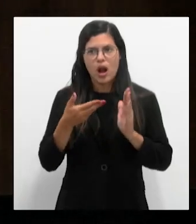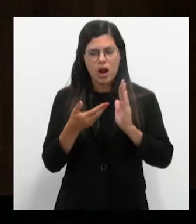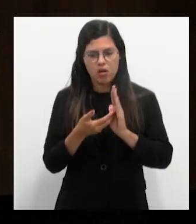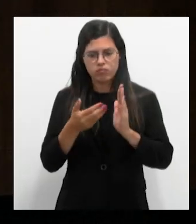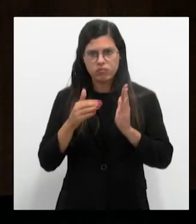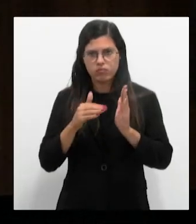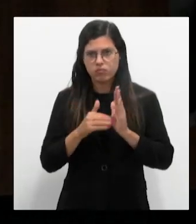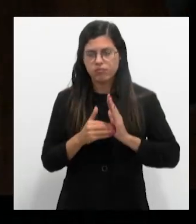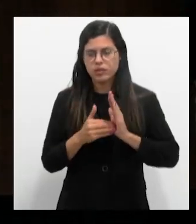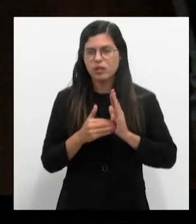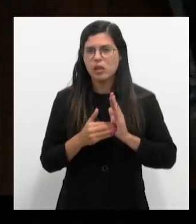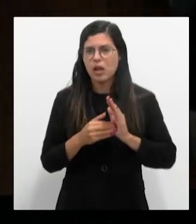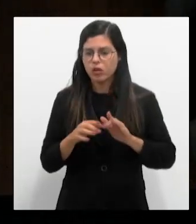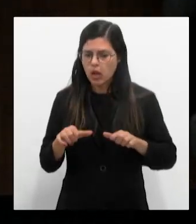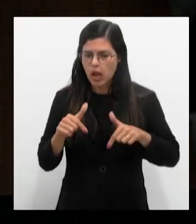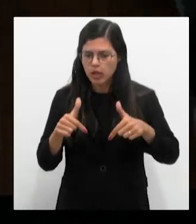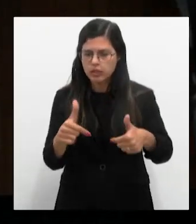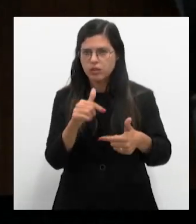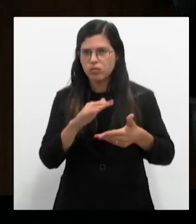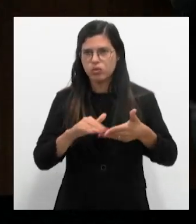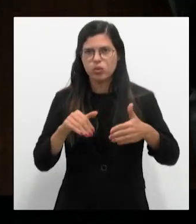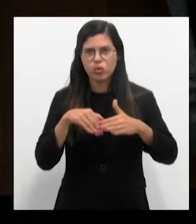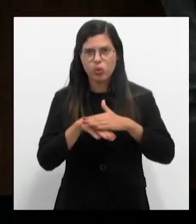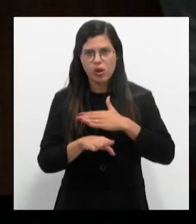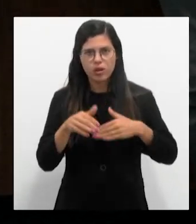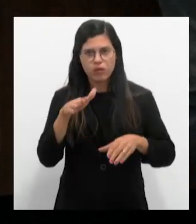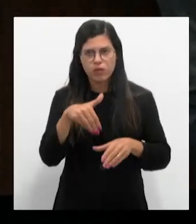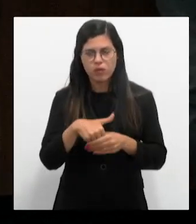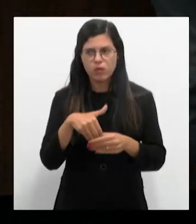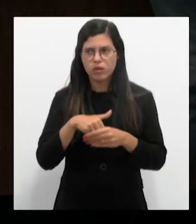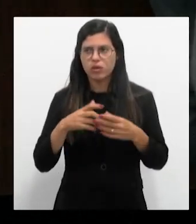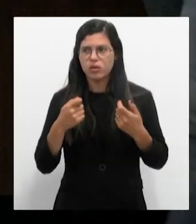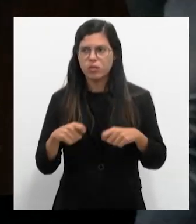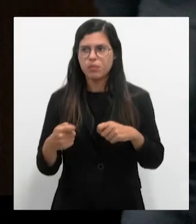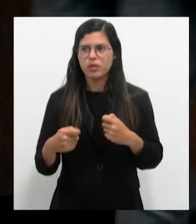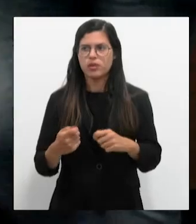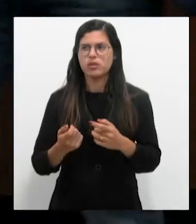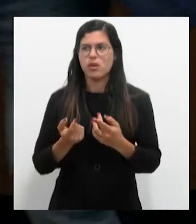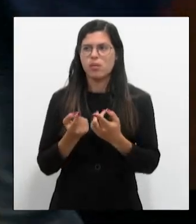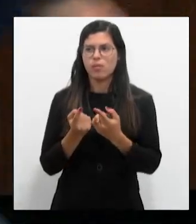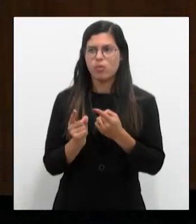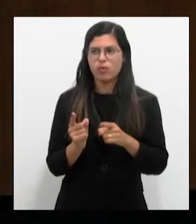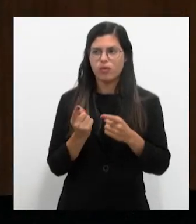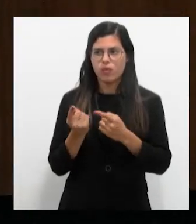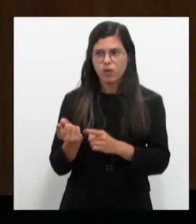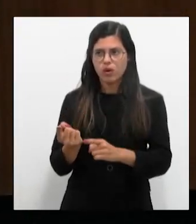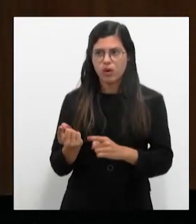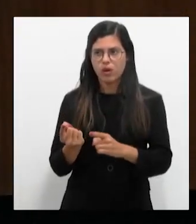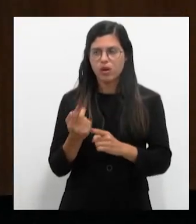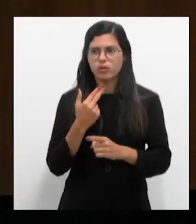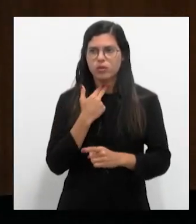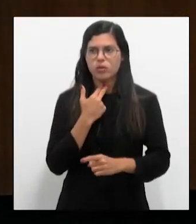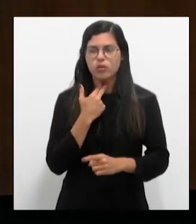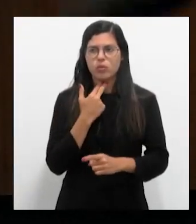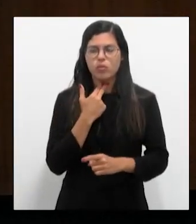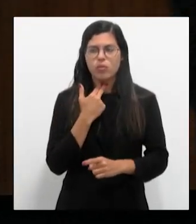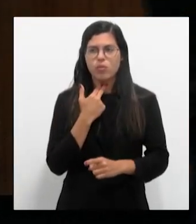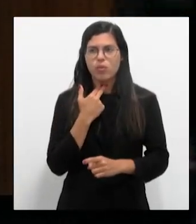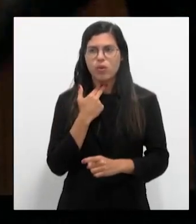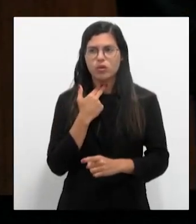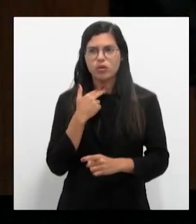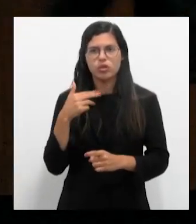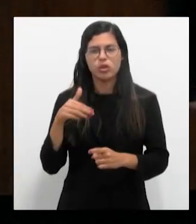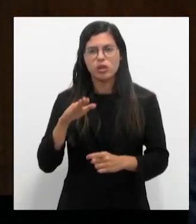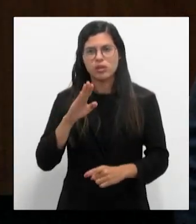dos arquivos e votaram. Então, assim, a gente tem que provocar, presidente. Não dá para deixar as bets entrando dentro das casas das